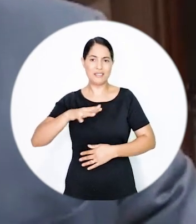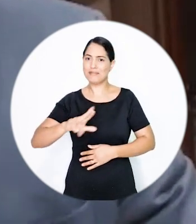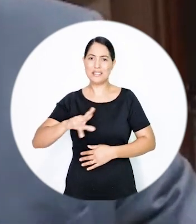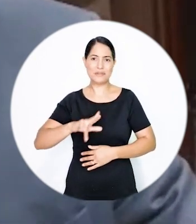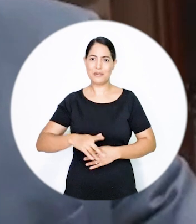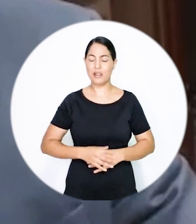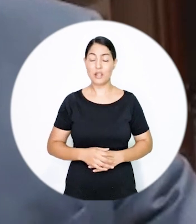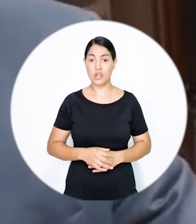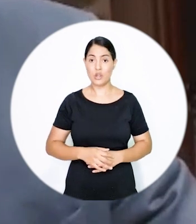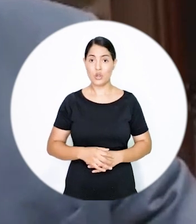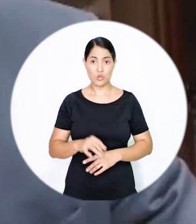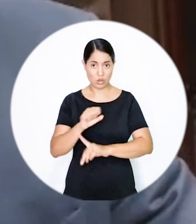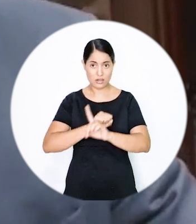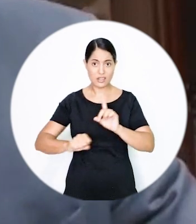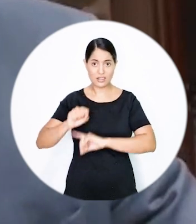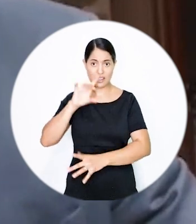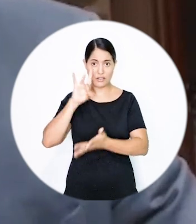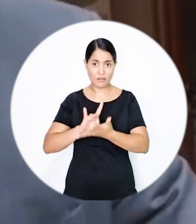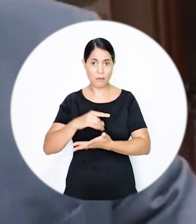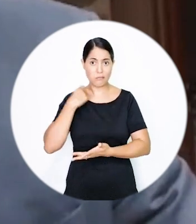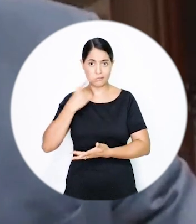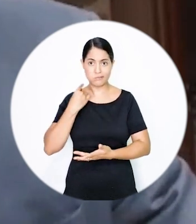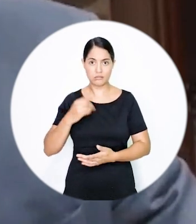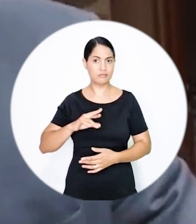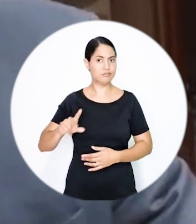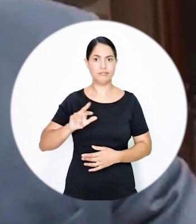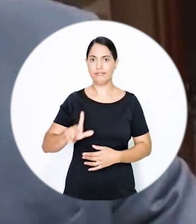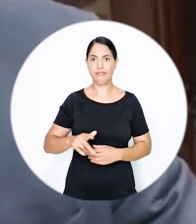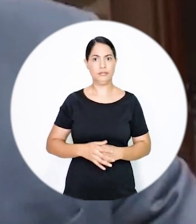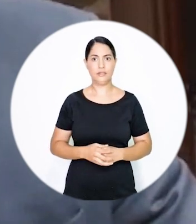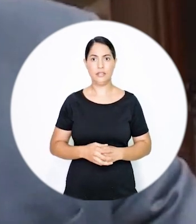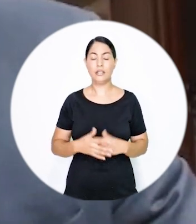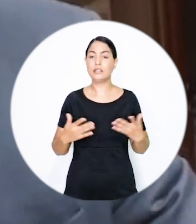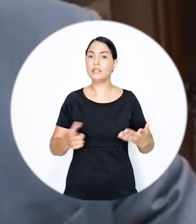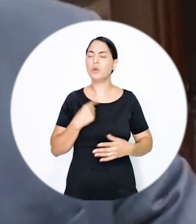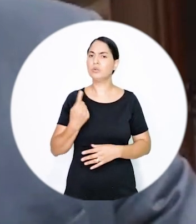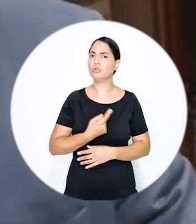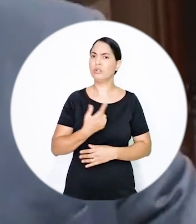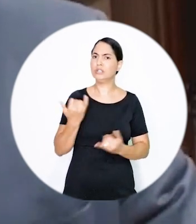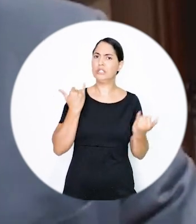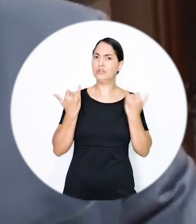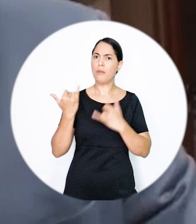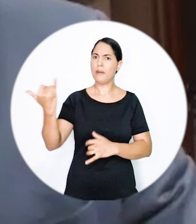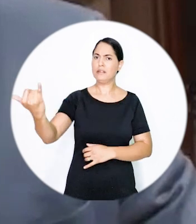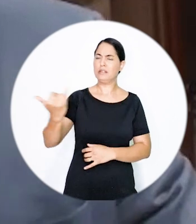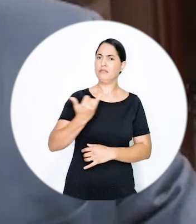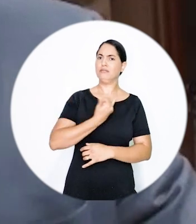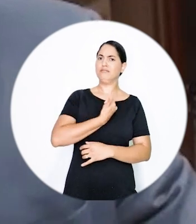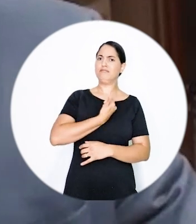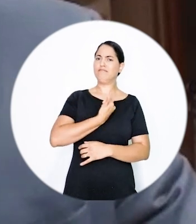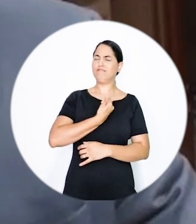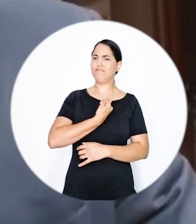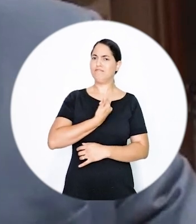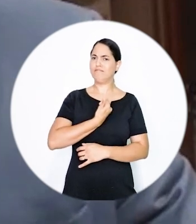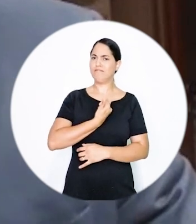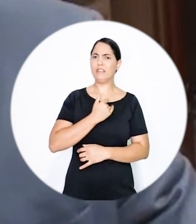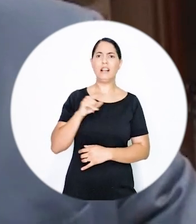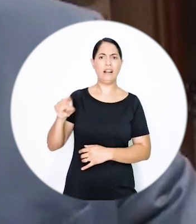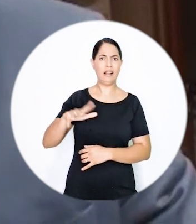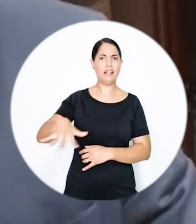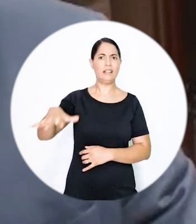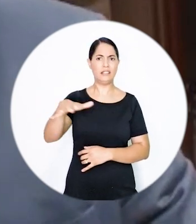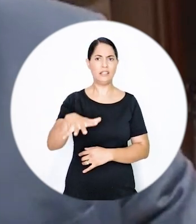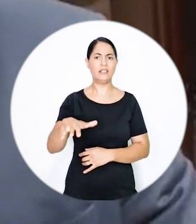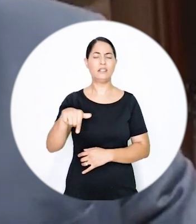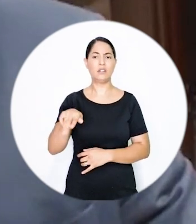sem ser uma sociedade de advogados regularmente registrada na ordem. Quando nós recebemos esta informação